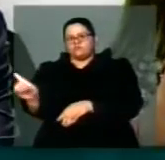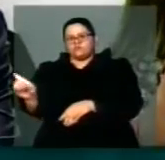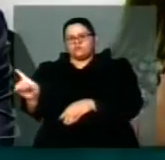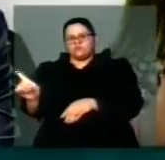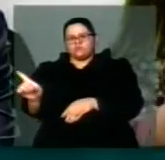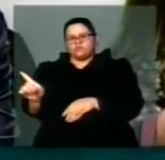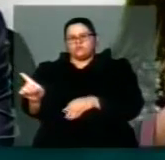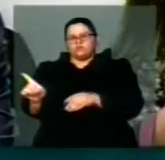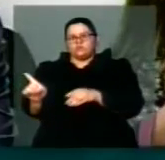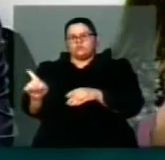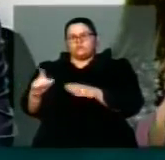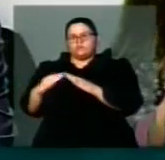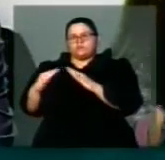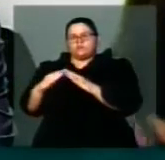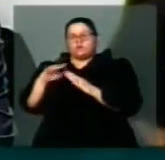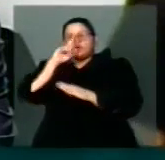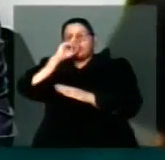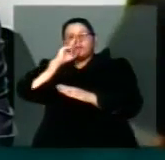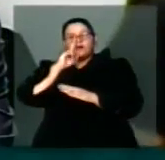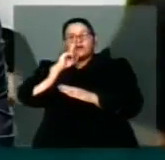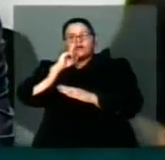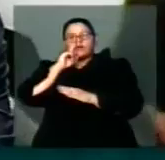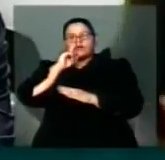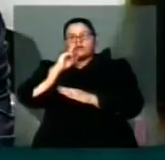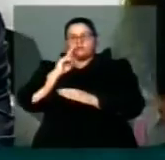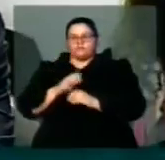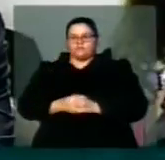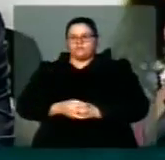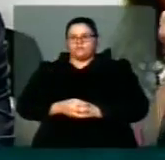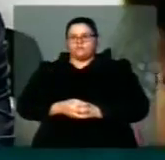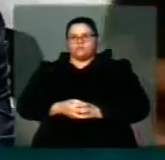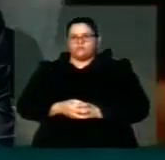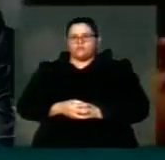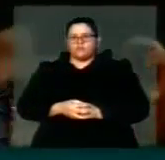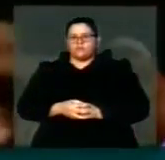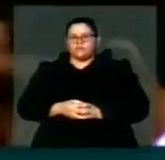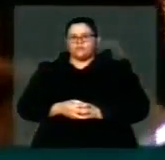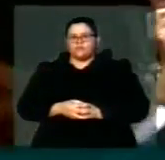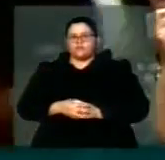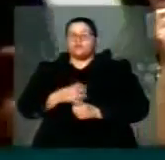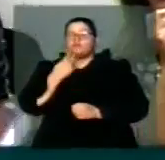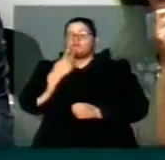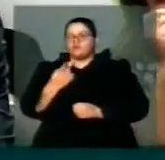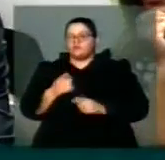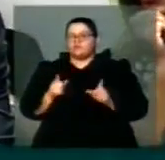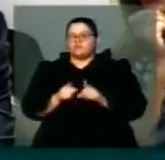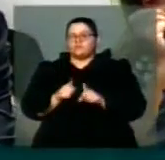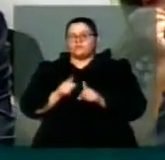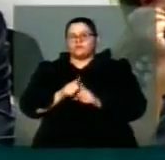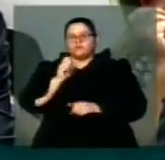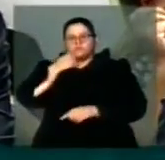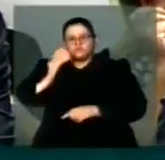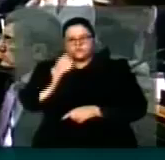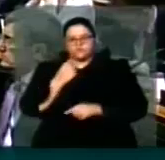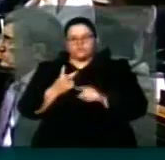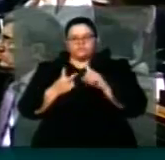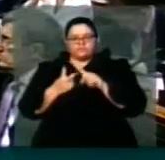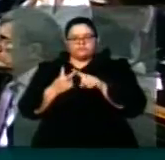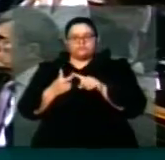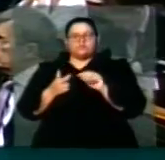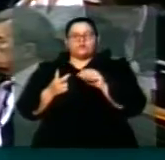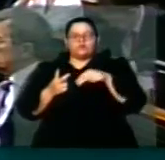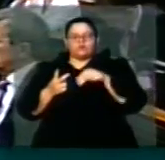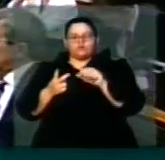era uma casa amarela à sua esquerda. E falava do senador Antônio Anastasia, dando a descrição